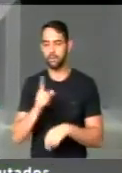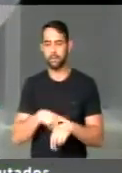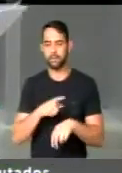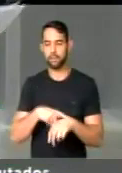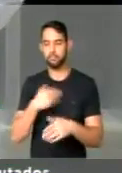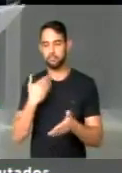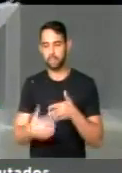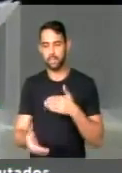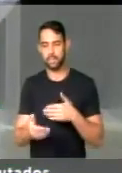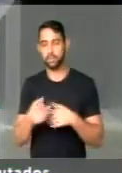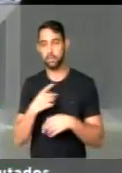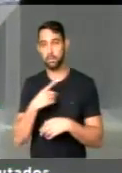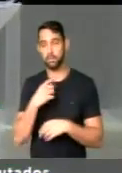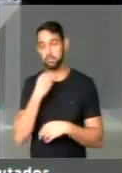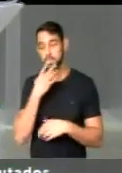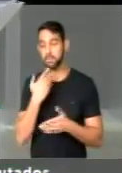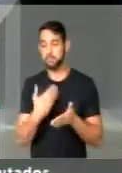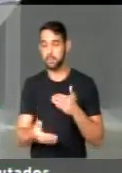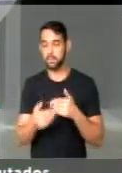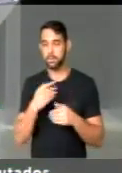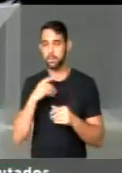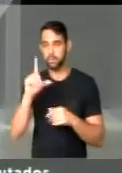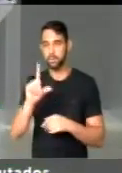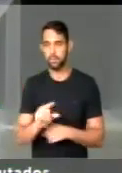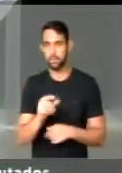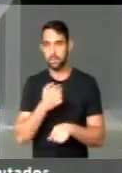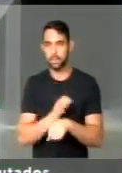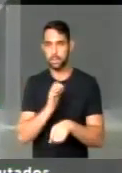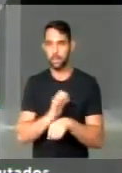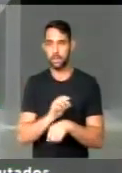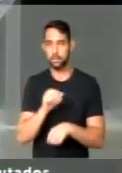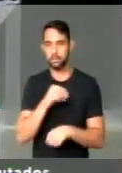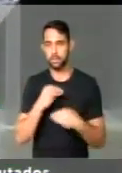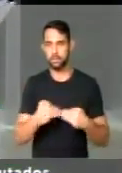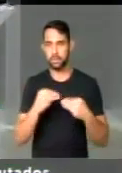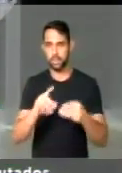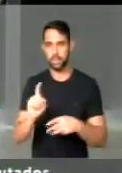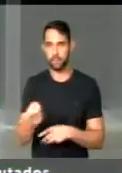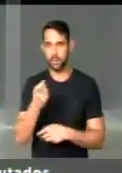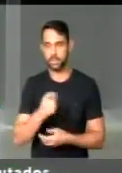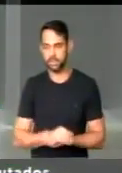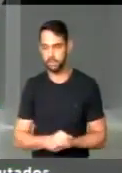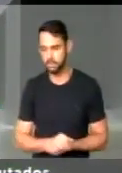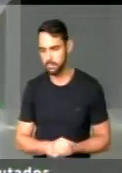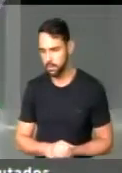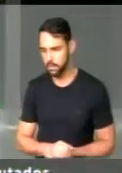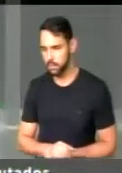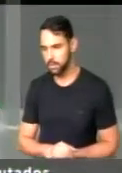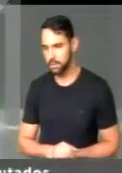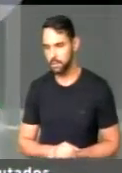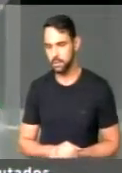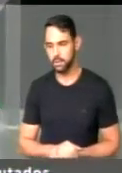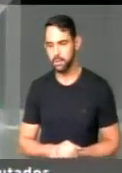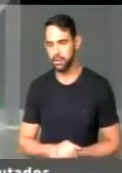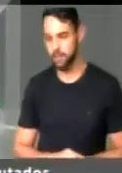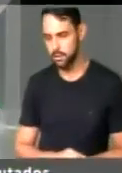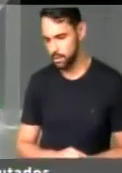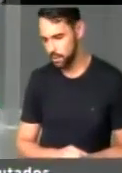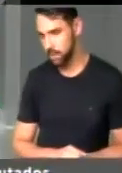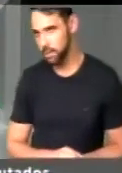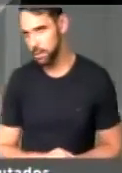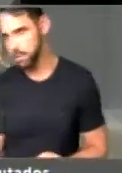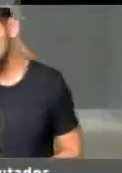perdido, ou bastante. Rebaixou o status de ministério para a secretaria subordinada